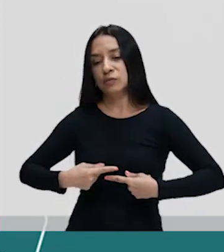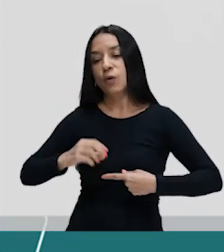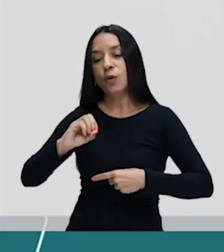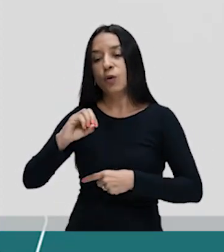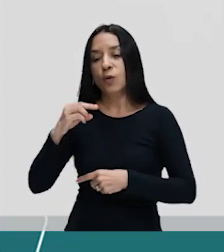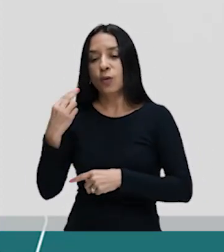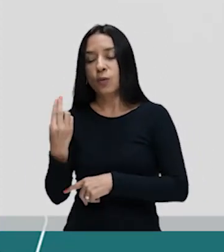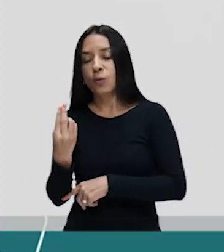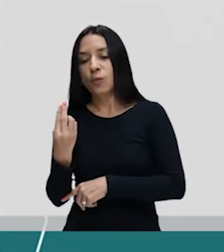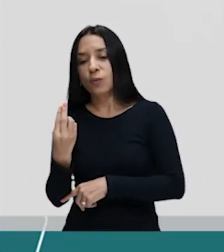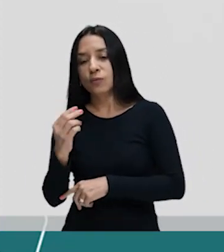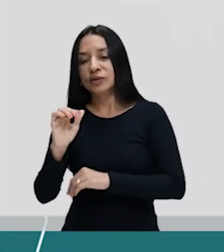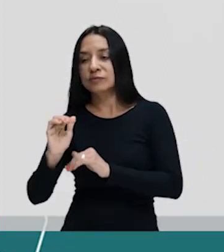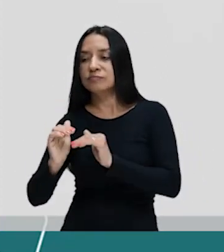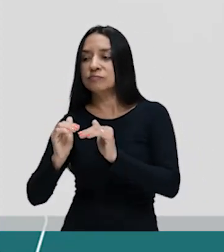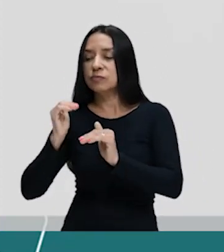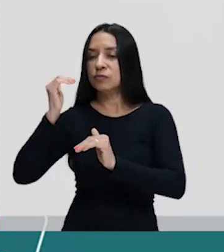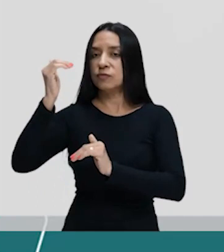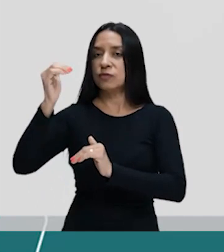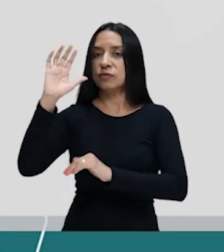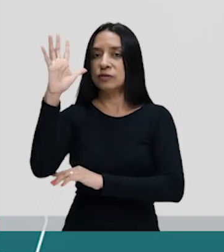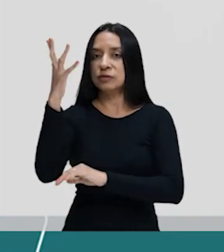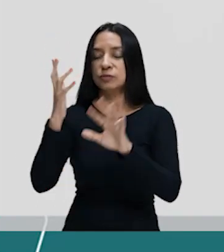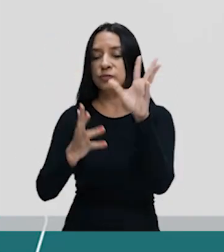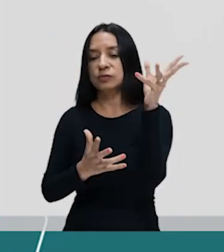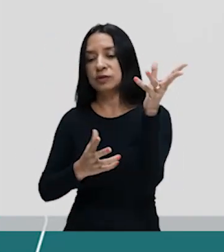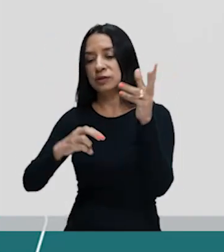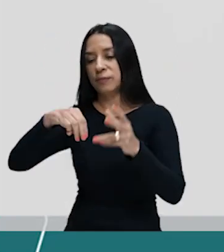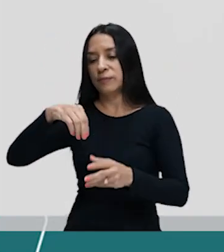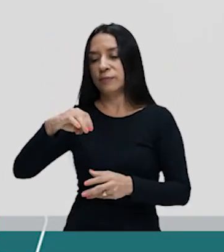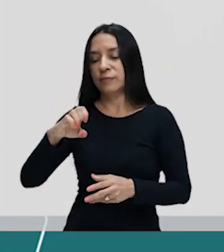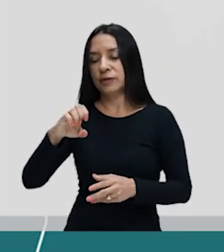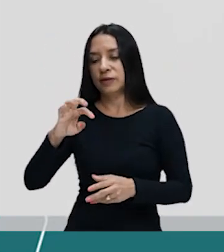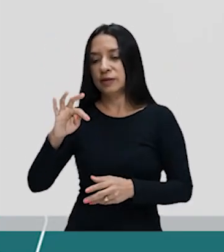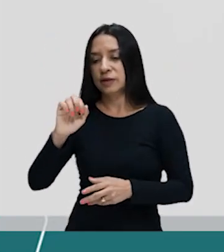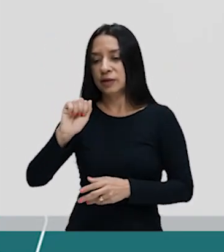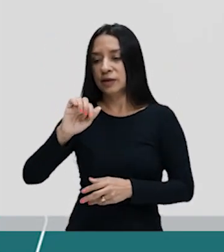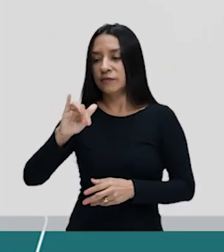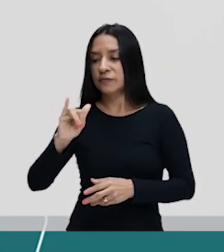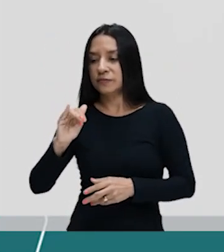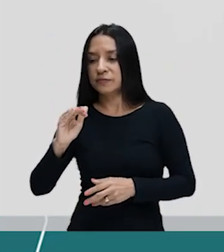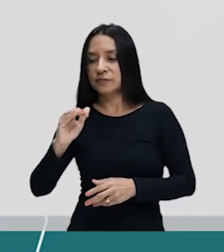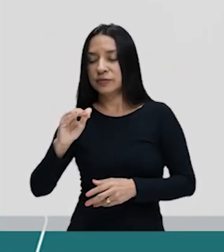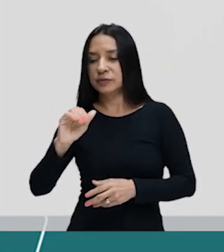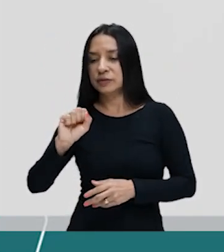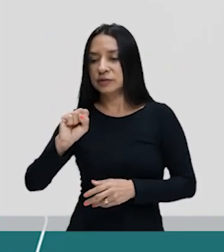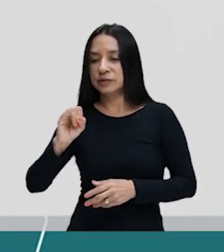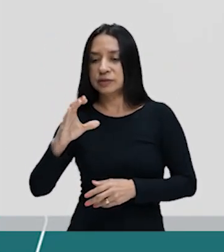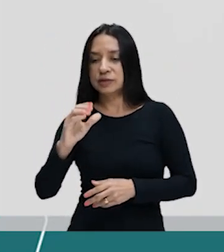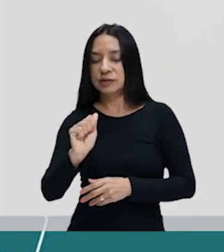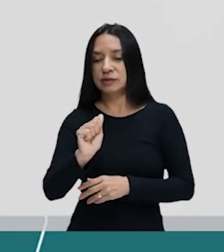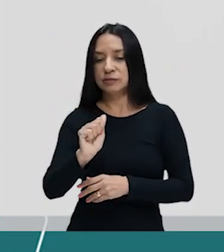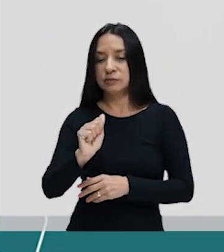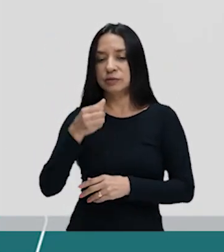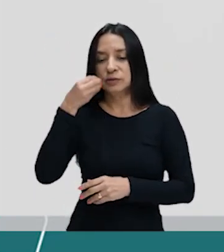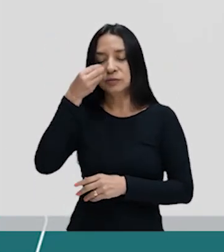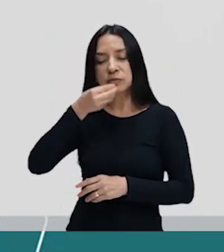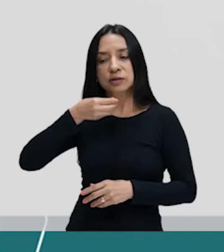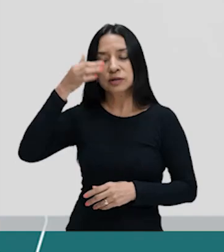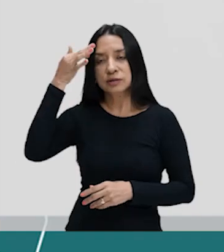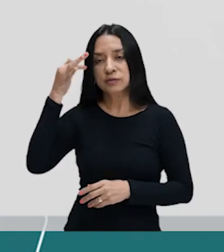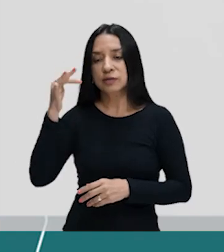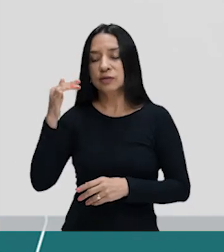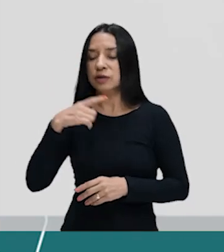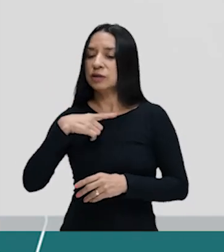olha, a metafísica. Então são vários elementos que esta experiência filosófica ou esta reflexão filosófica ela vai tomar